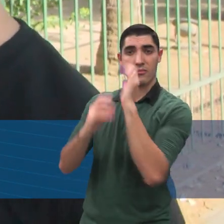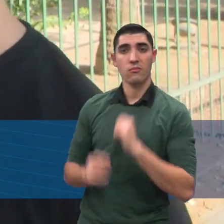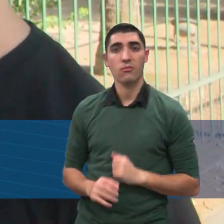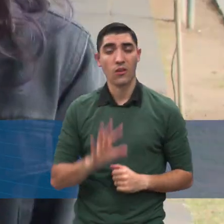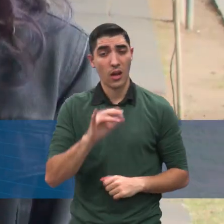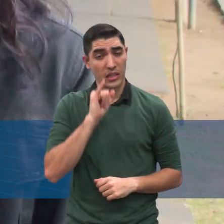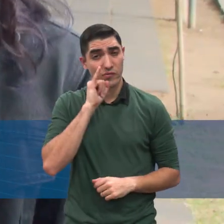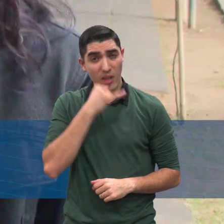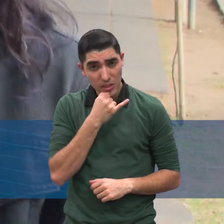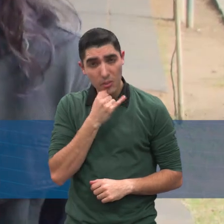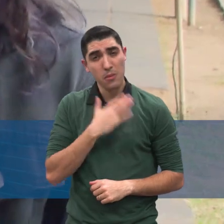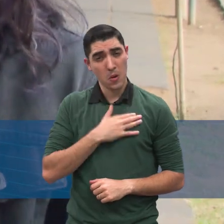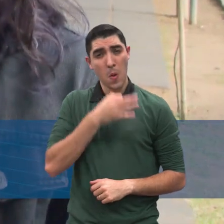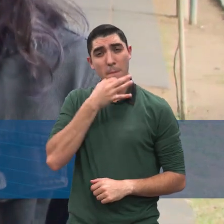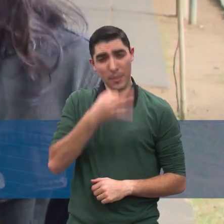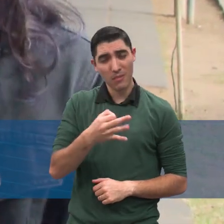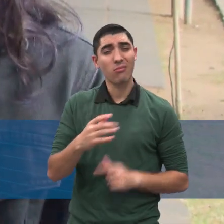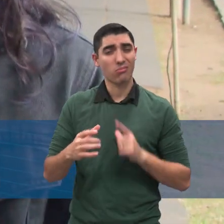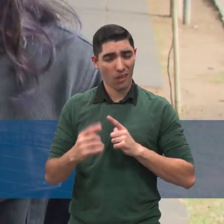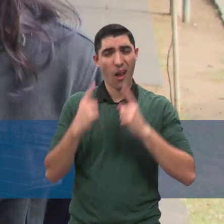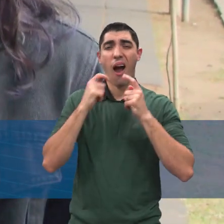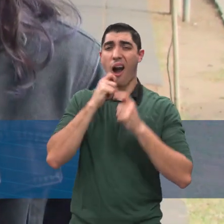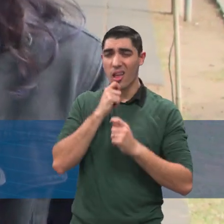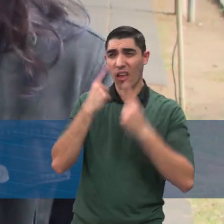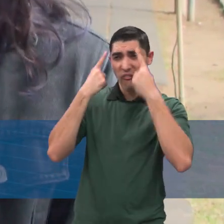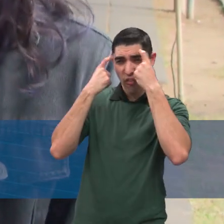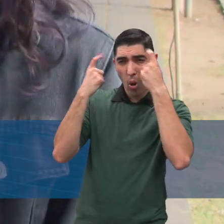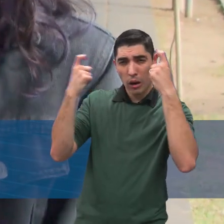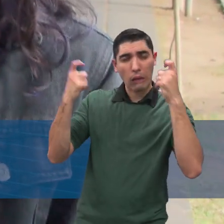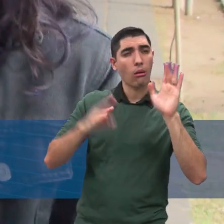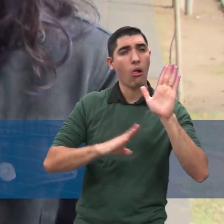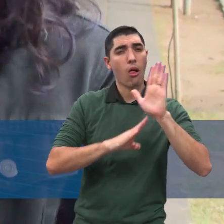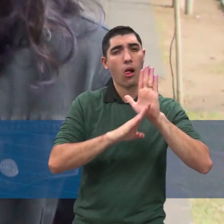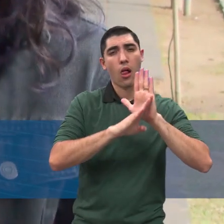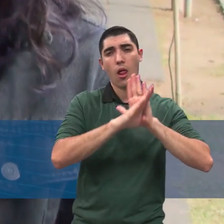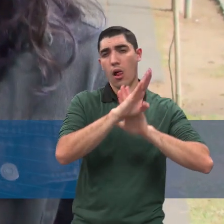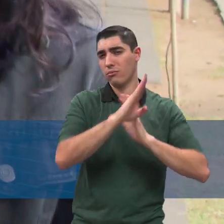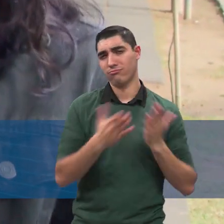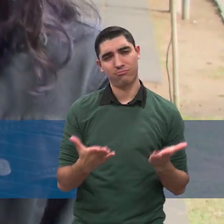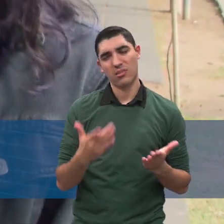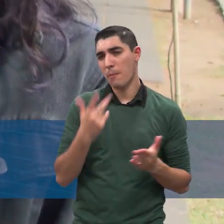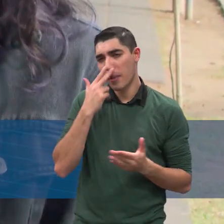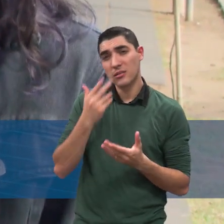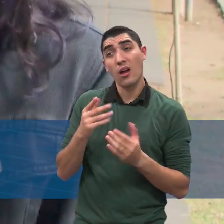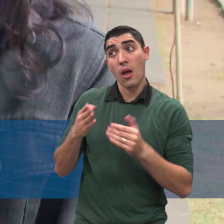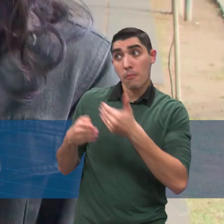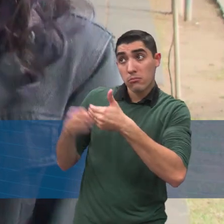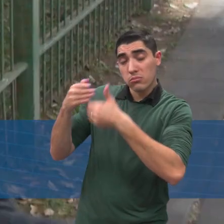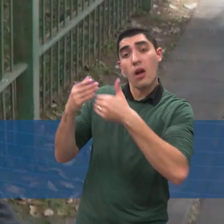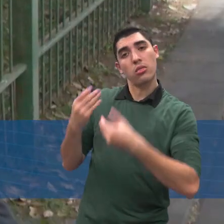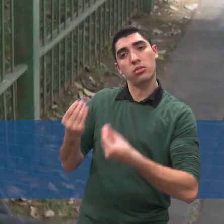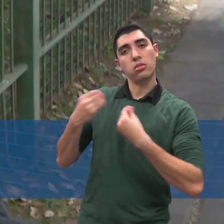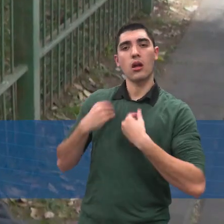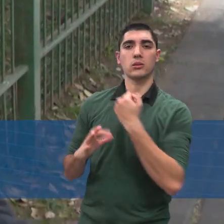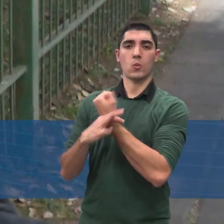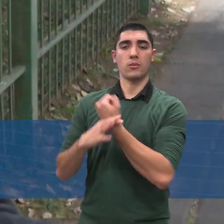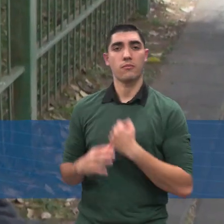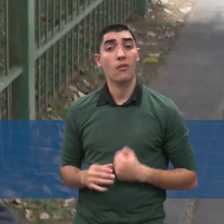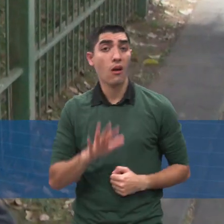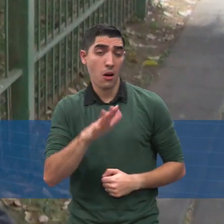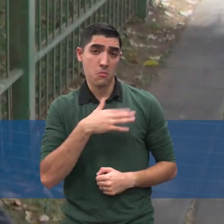caso do Vicentina. Felizmente, acho que por enquanto a gente está com uma taxa muito alta de violência e os muros eles acabam trazendo uma certa segurança. Olha, eu não